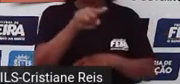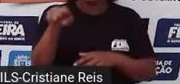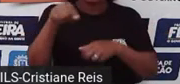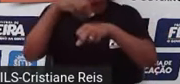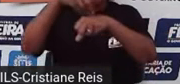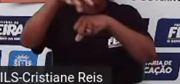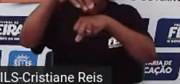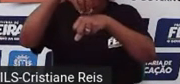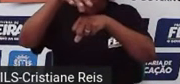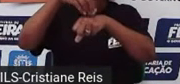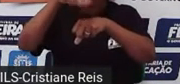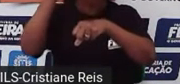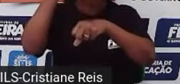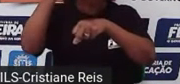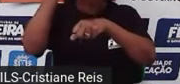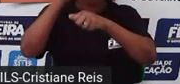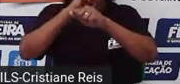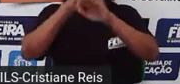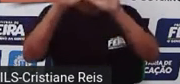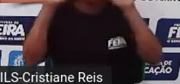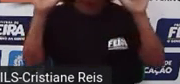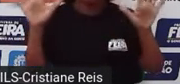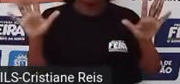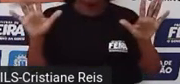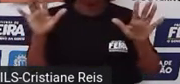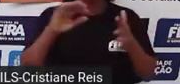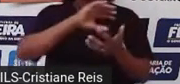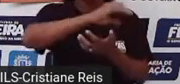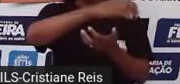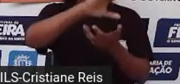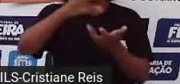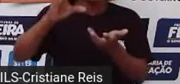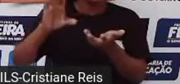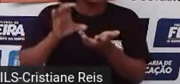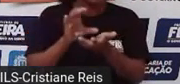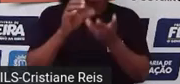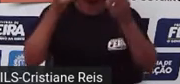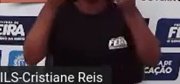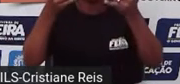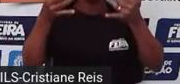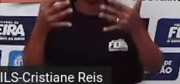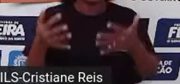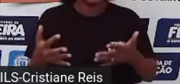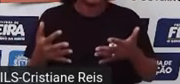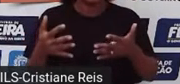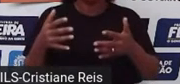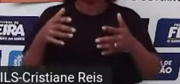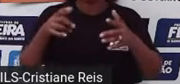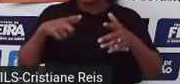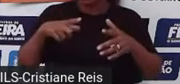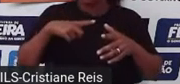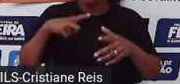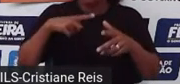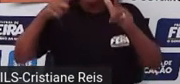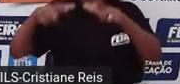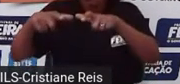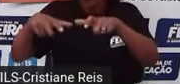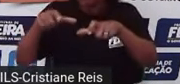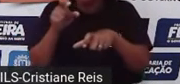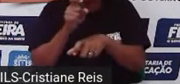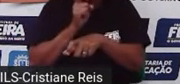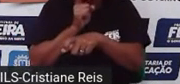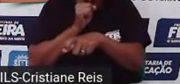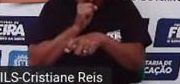estamos falando de o silêncio no qual nós vamos né ter áreas bastante geladas